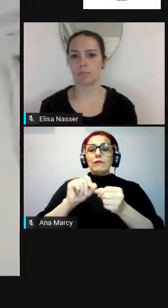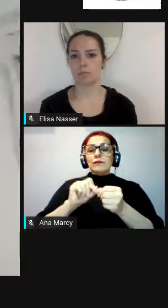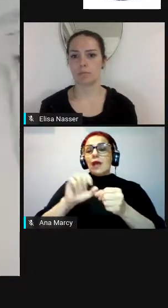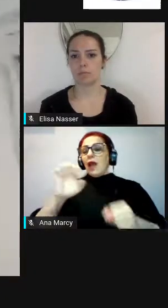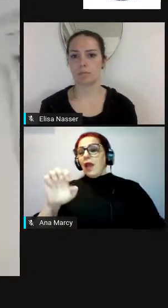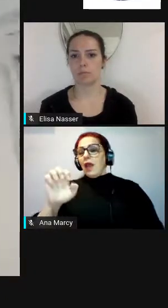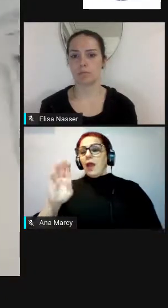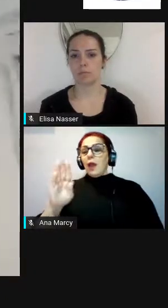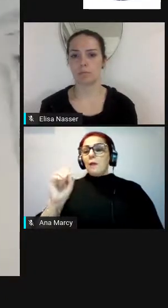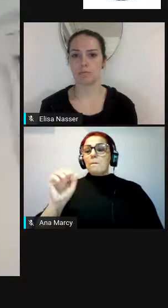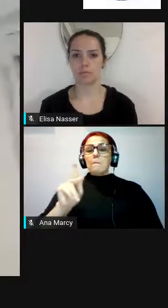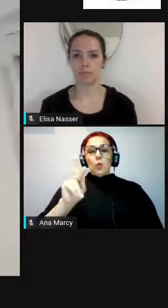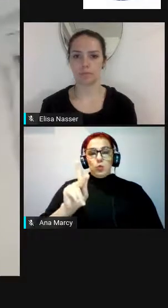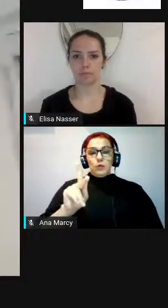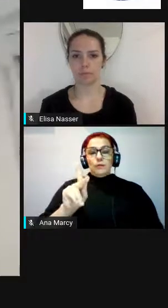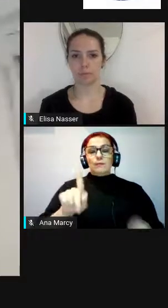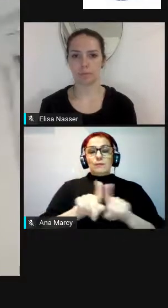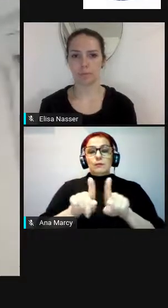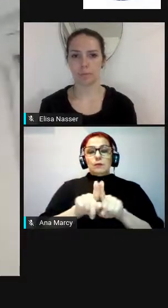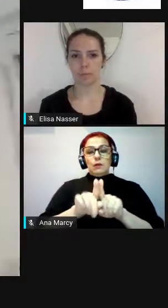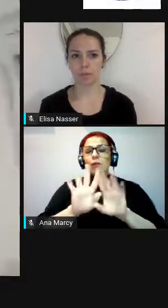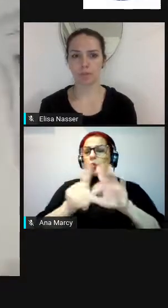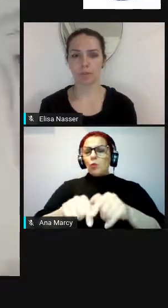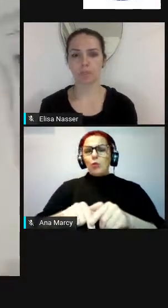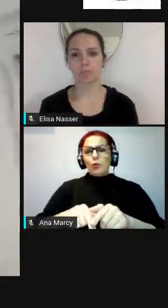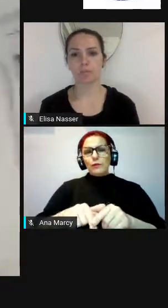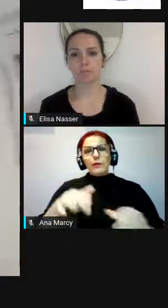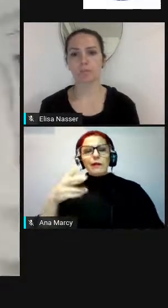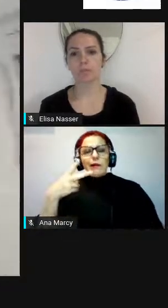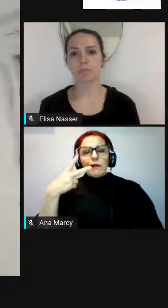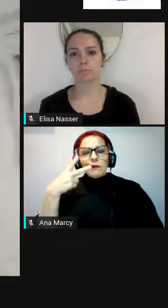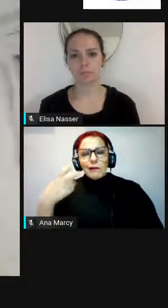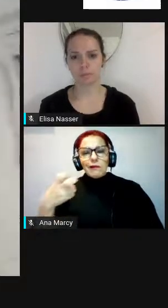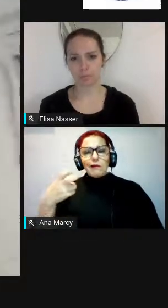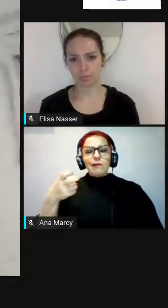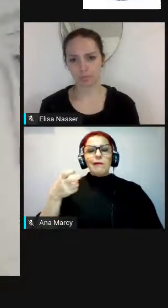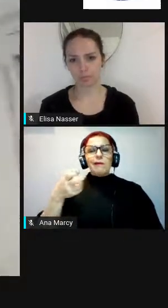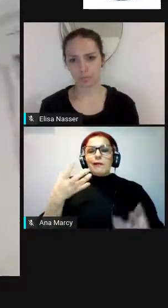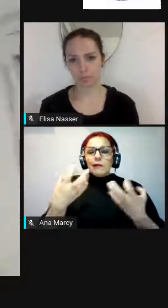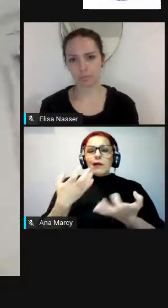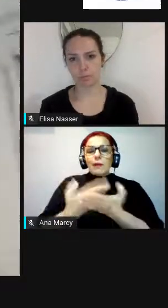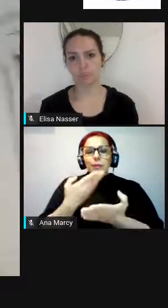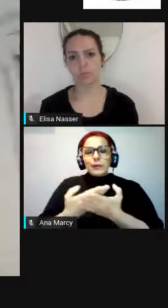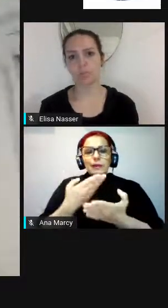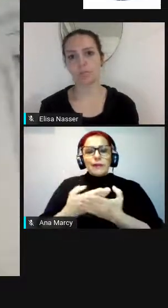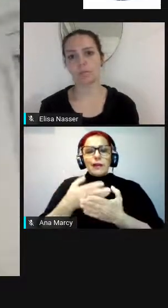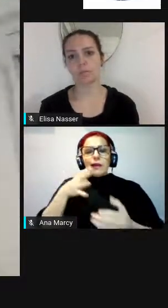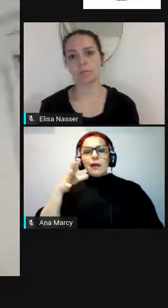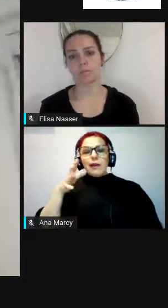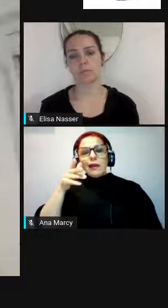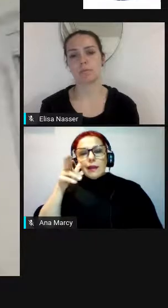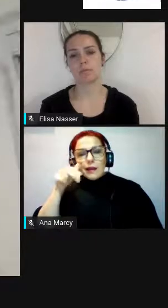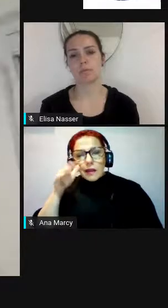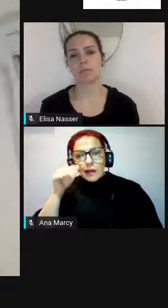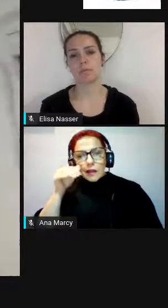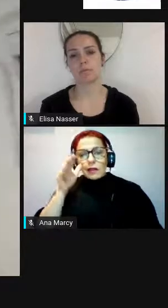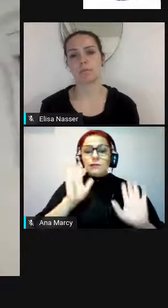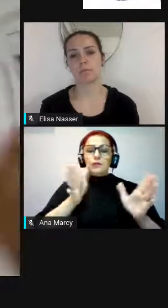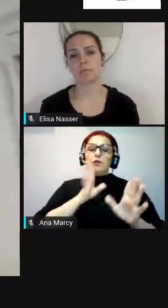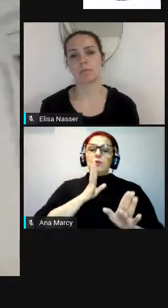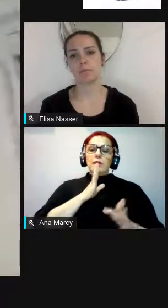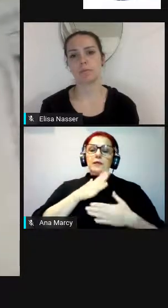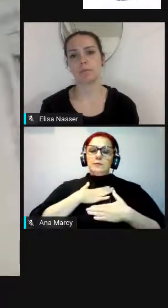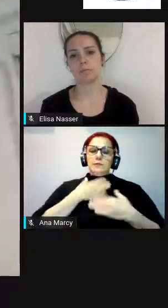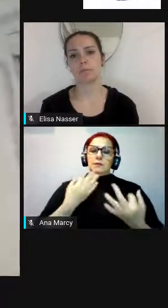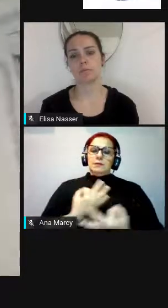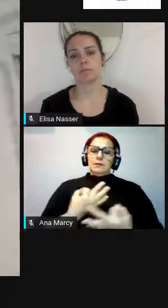pessoas para aquelas que realmente tem interesse em entrar no segmento em aprender mais sobre o que eu faço elas já conheciam a qualidade do meu